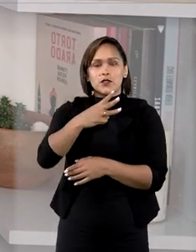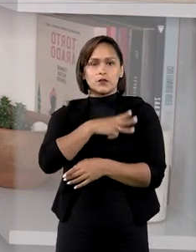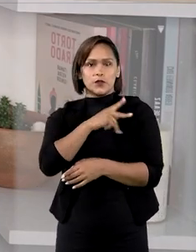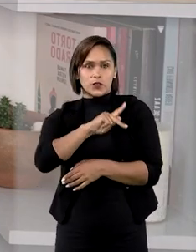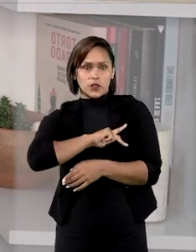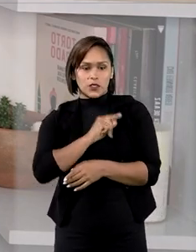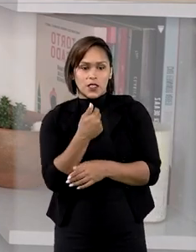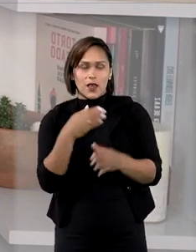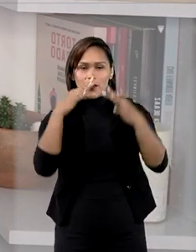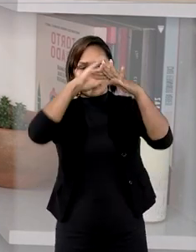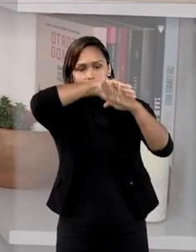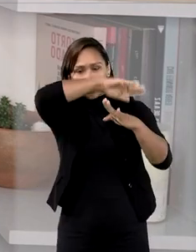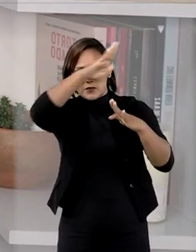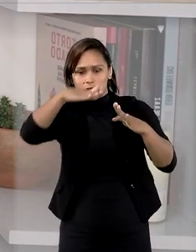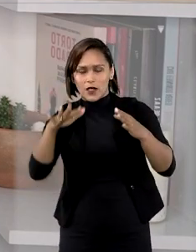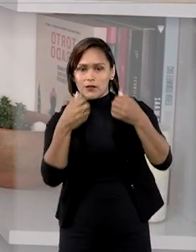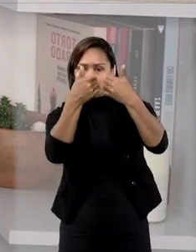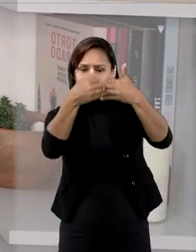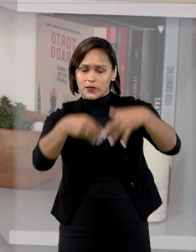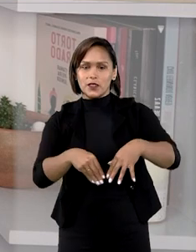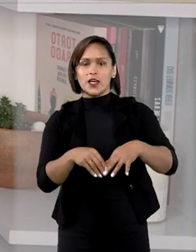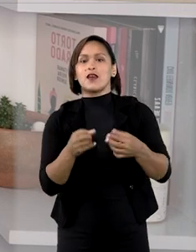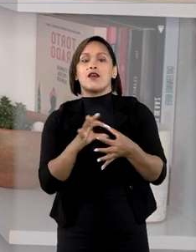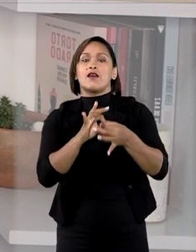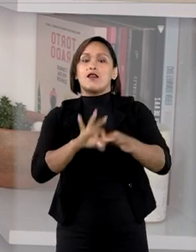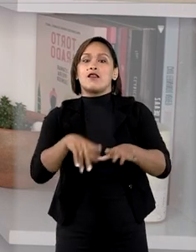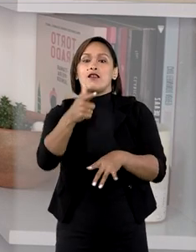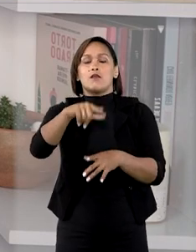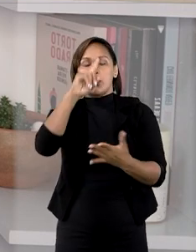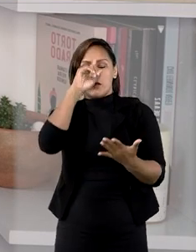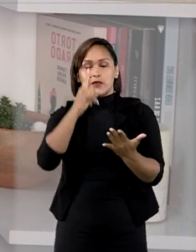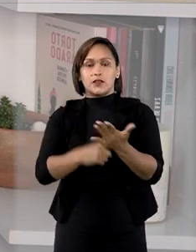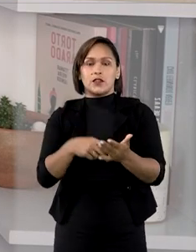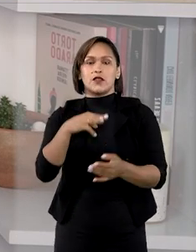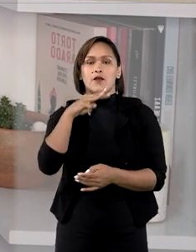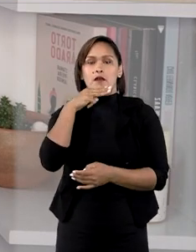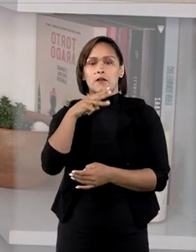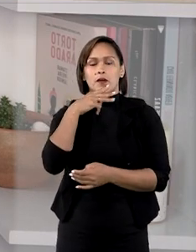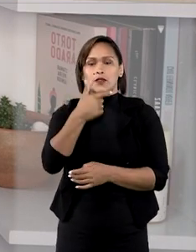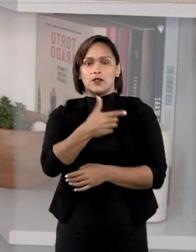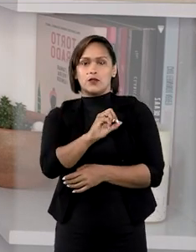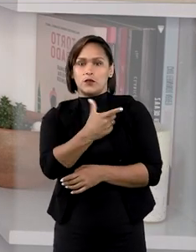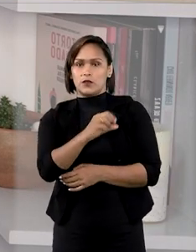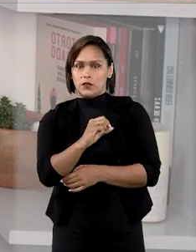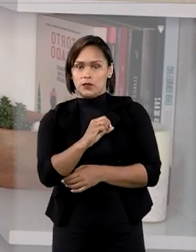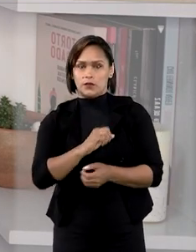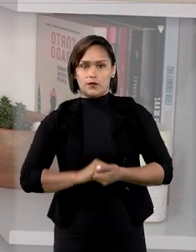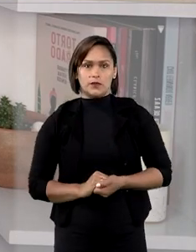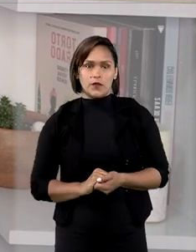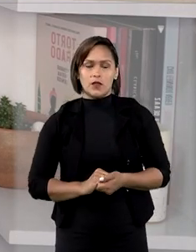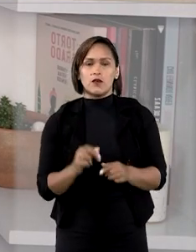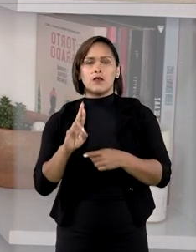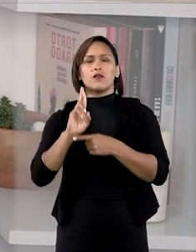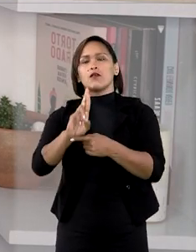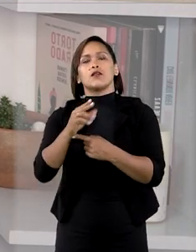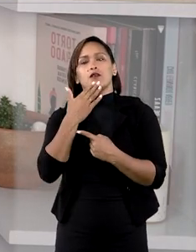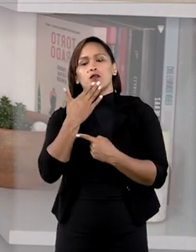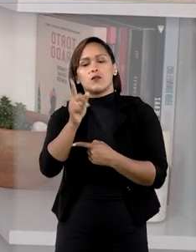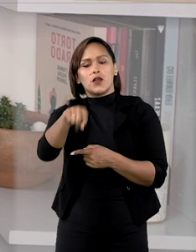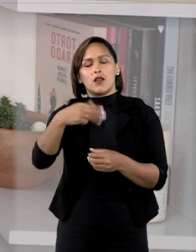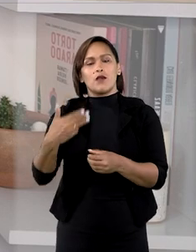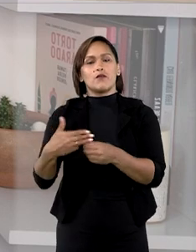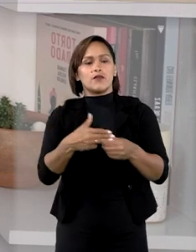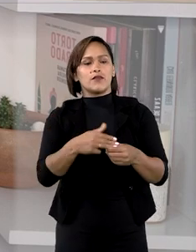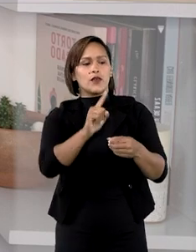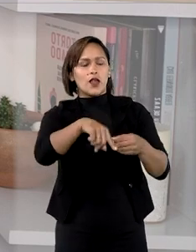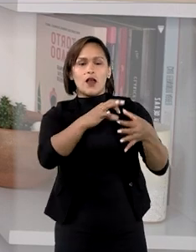que alegou risco de deslizamentos e liberada por decisão do STJ em março de 2020. O relator do pedido do